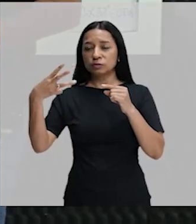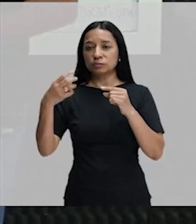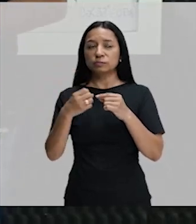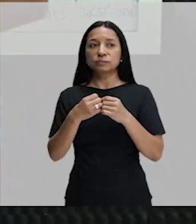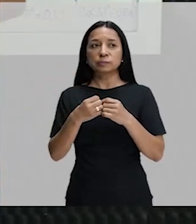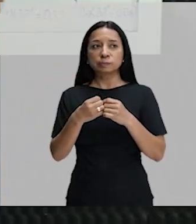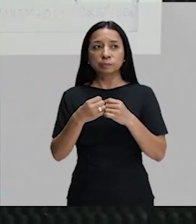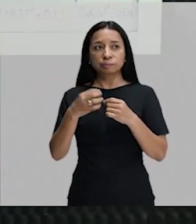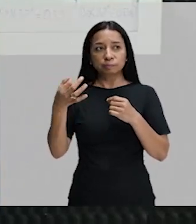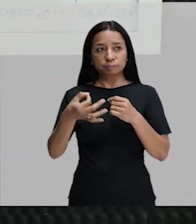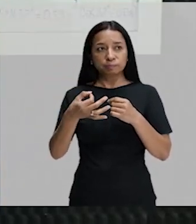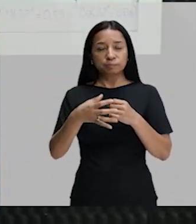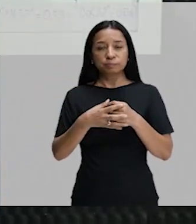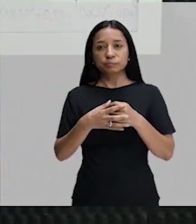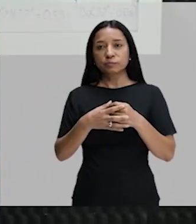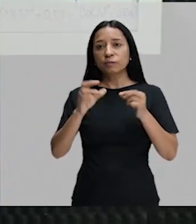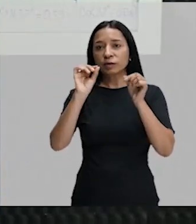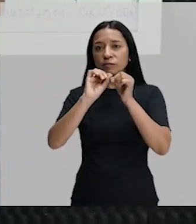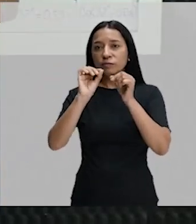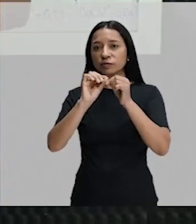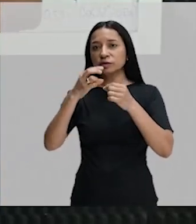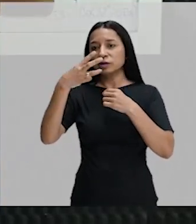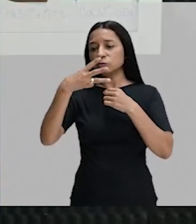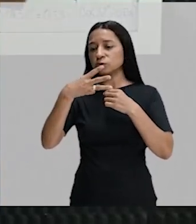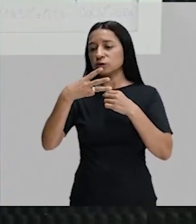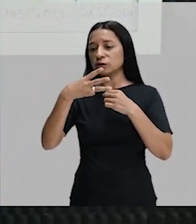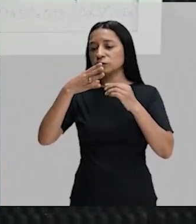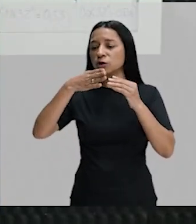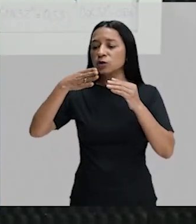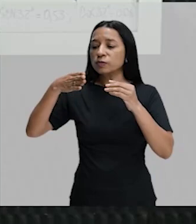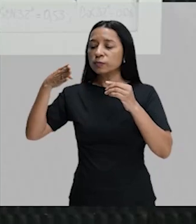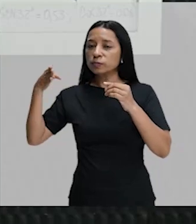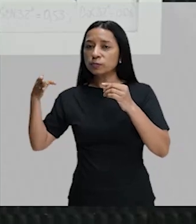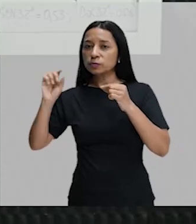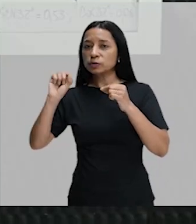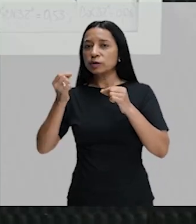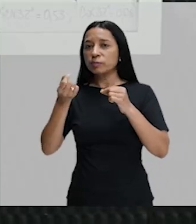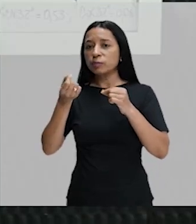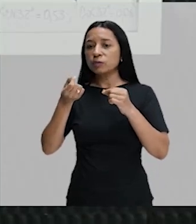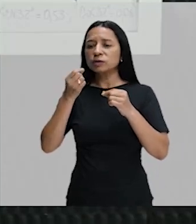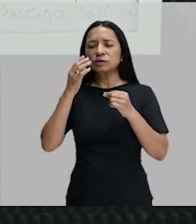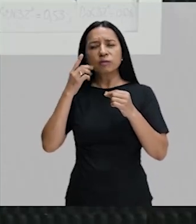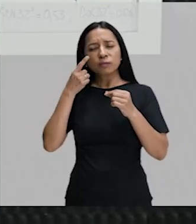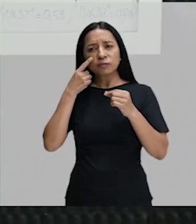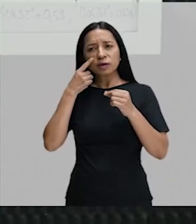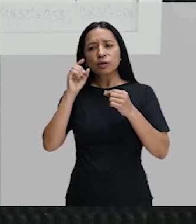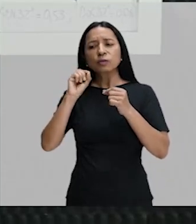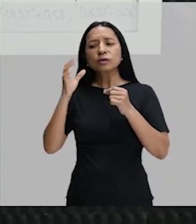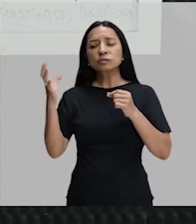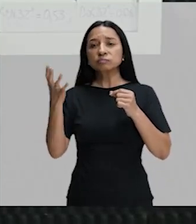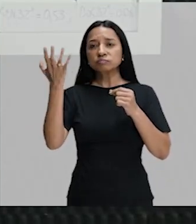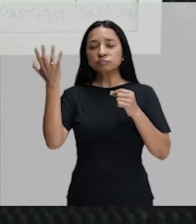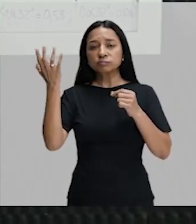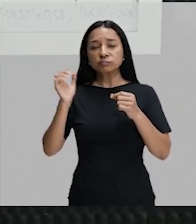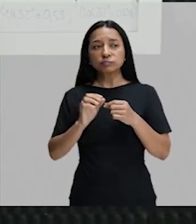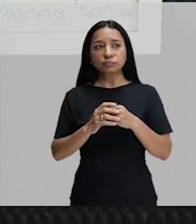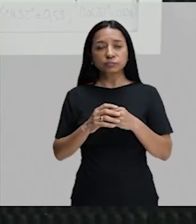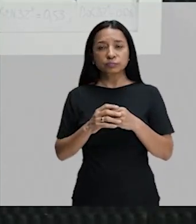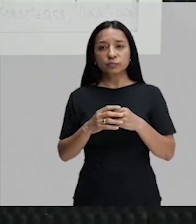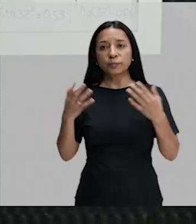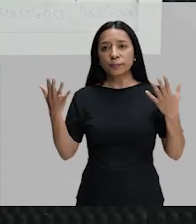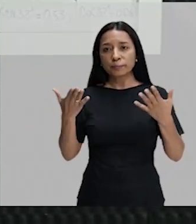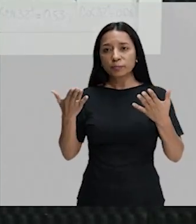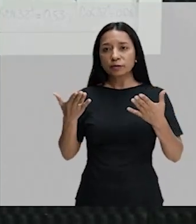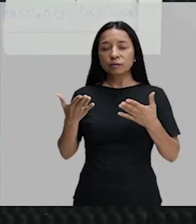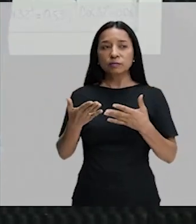3. Certo? Realizar as 3 divisões, depois a gente analisa para ver o que está acontecendo. Tá? Então vamos lá.